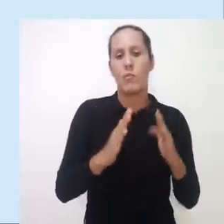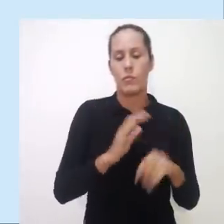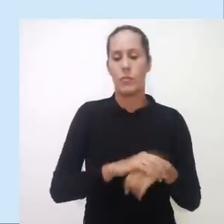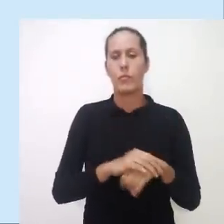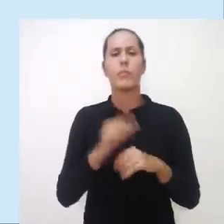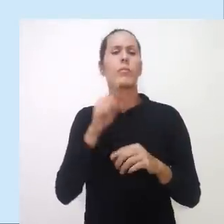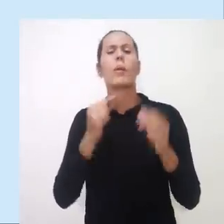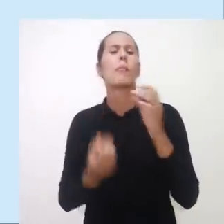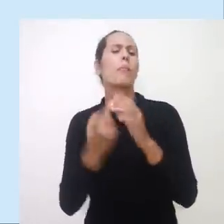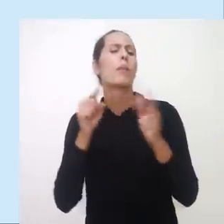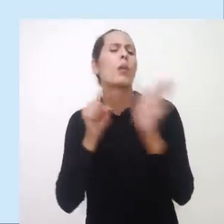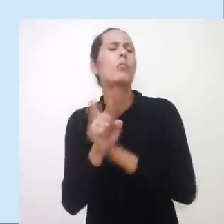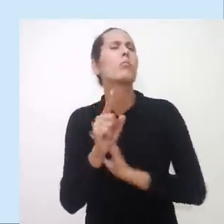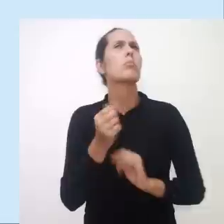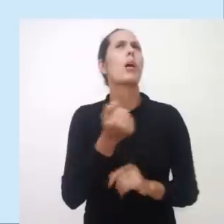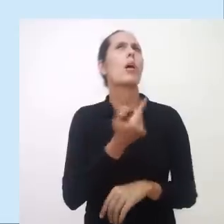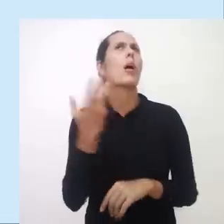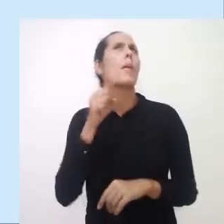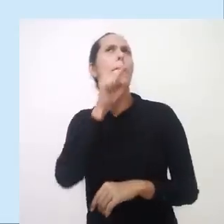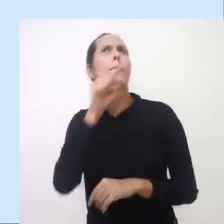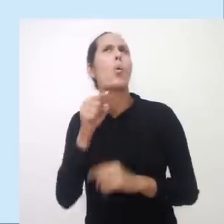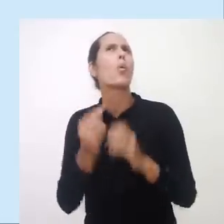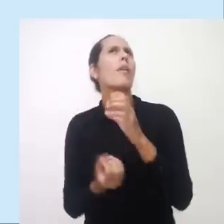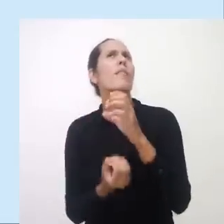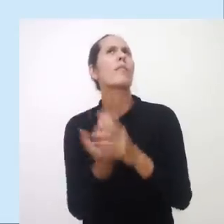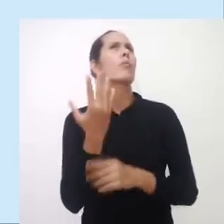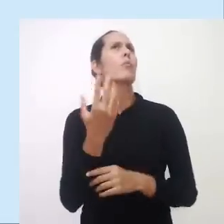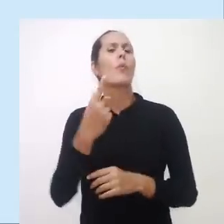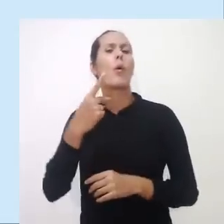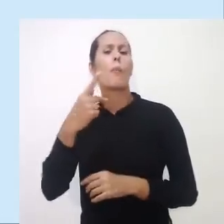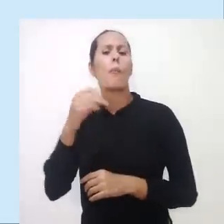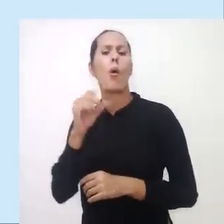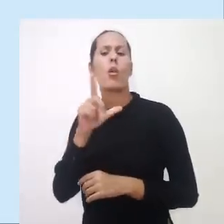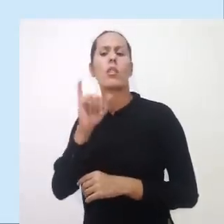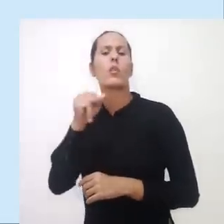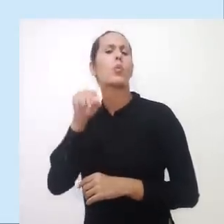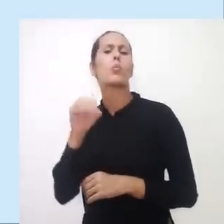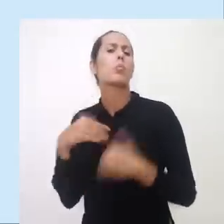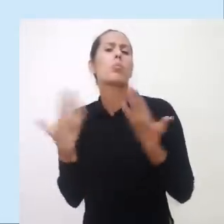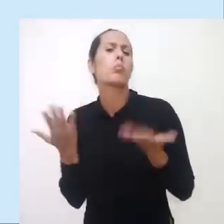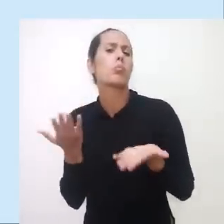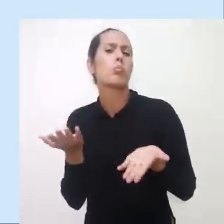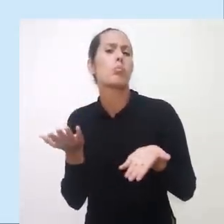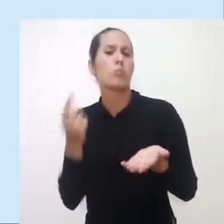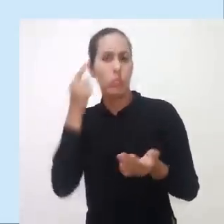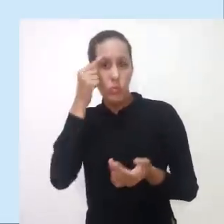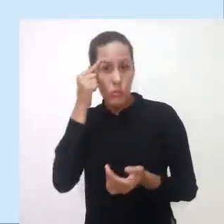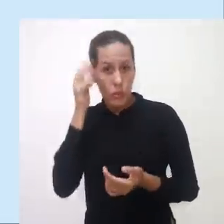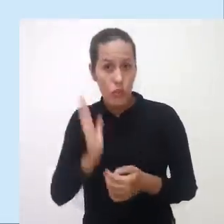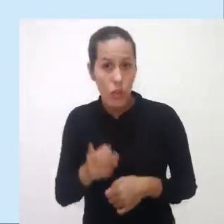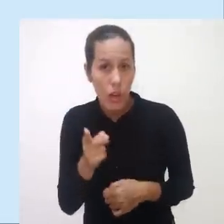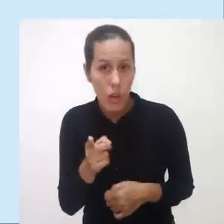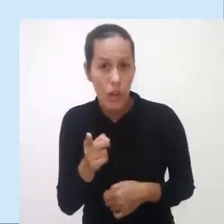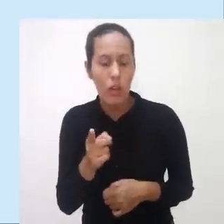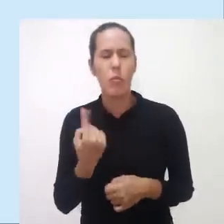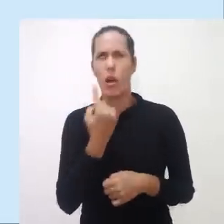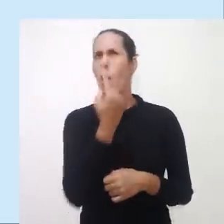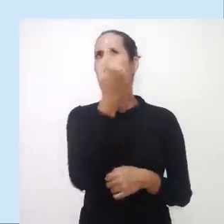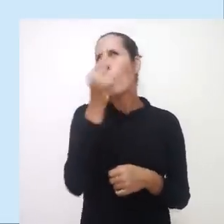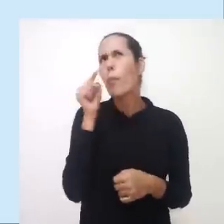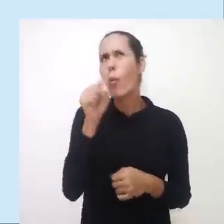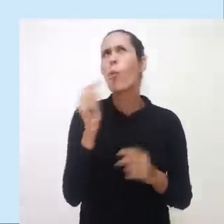polígono? Você já parou para pensar com quantos pontos forma um polígono? Vamos lá. Será que um